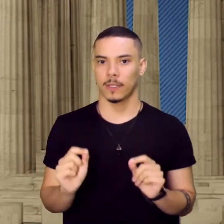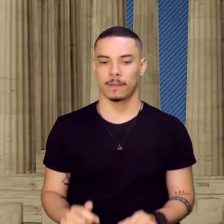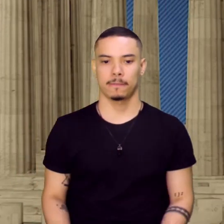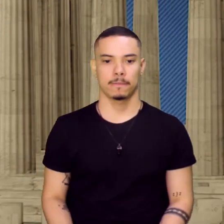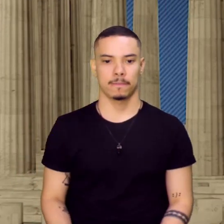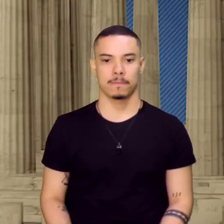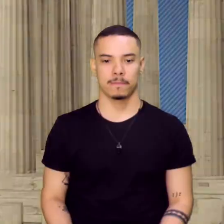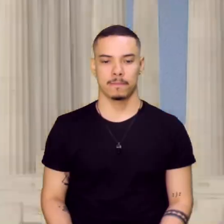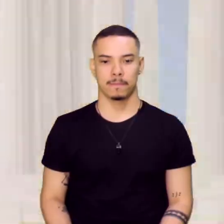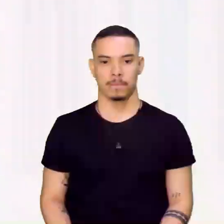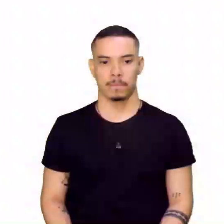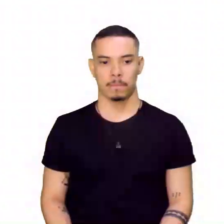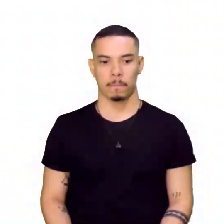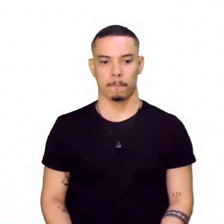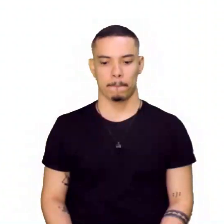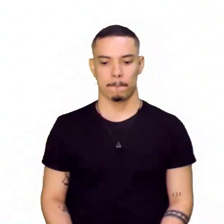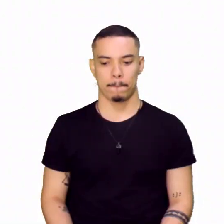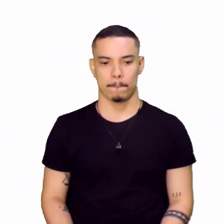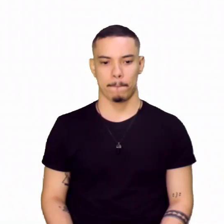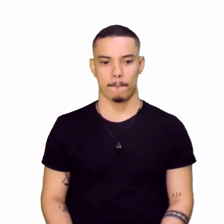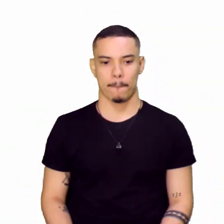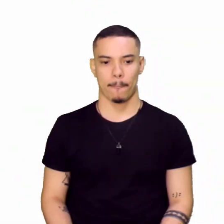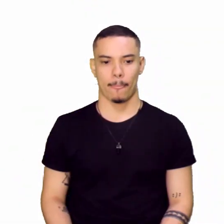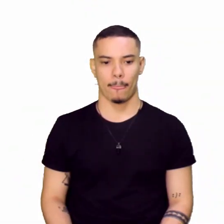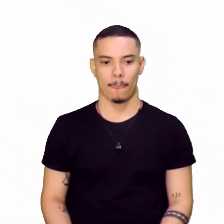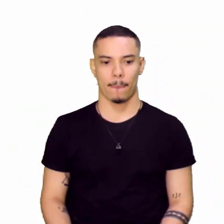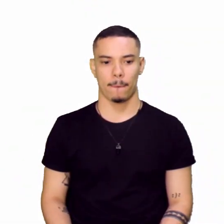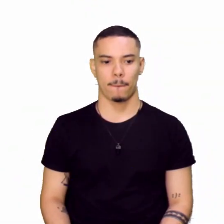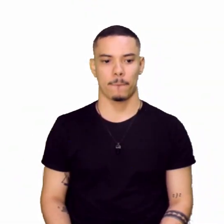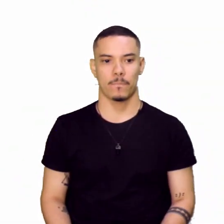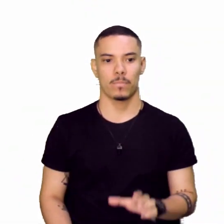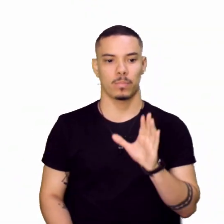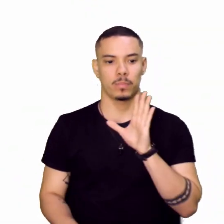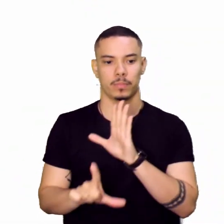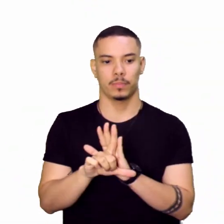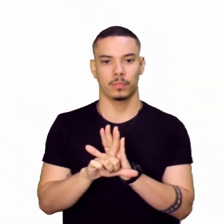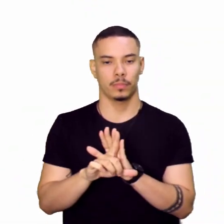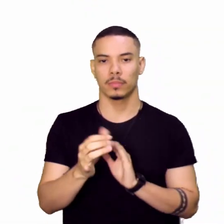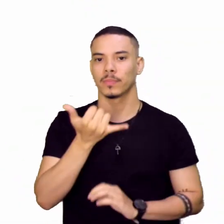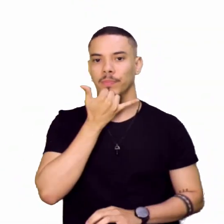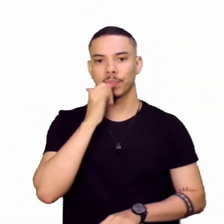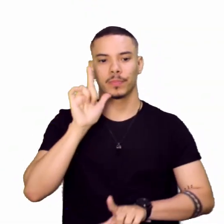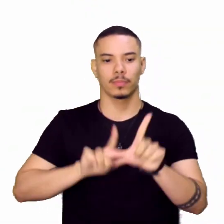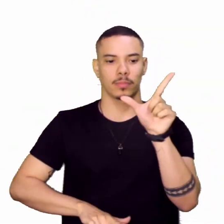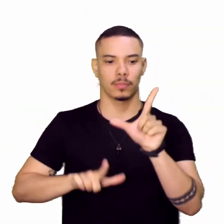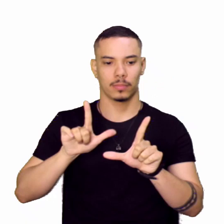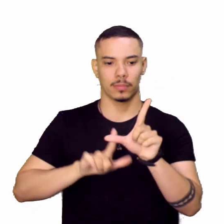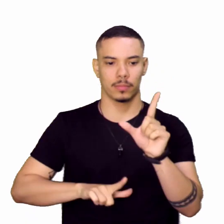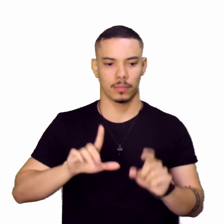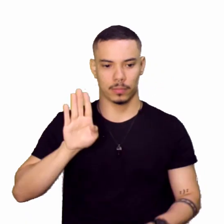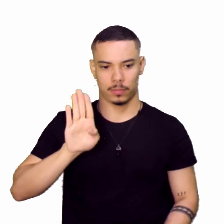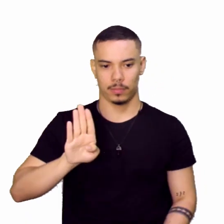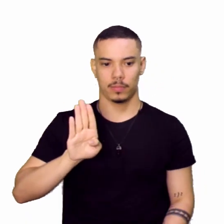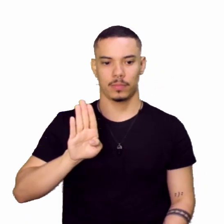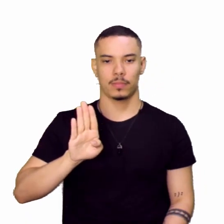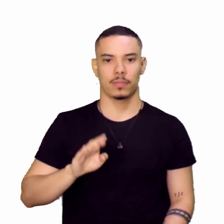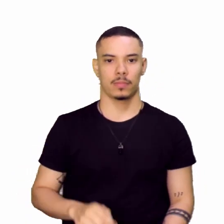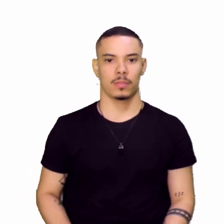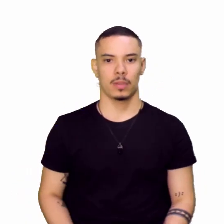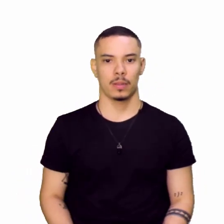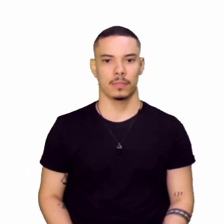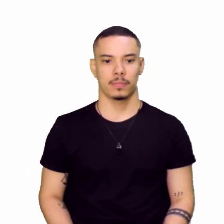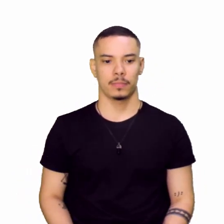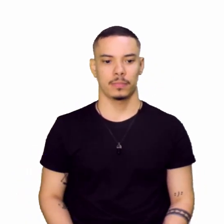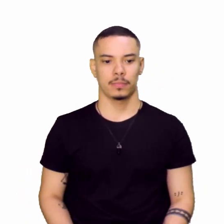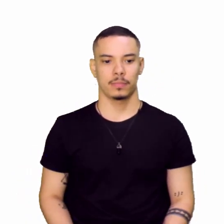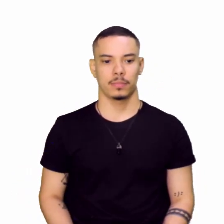Vamos lá olha aí letra B gente partidos políticos o nosso Brasil